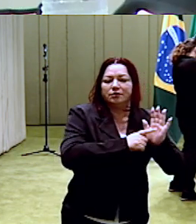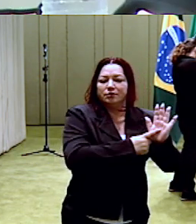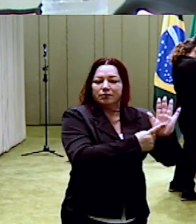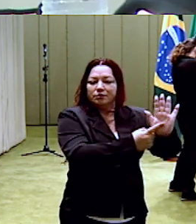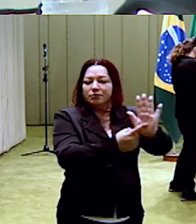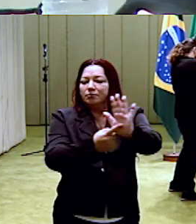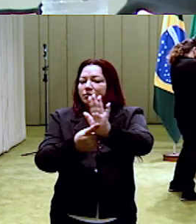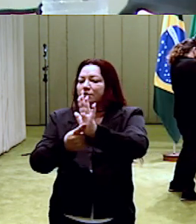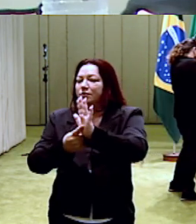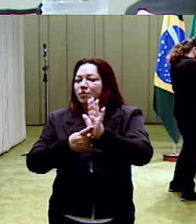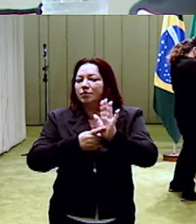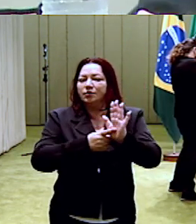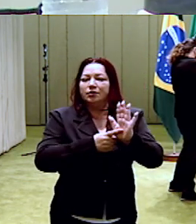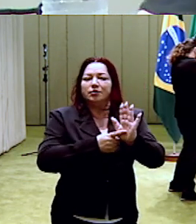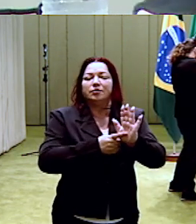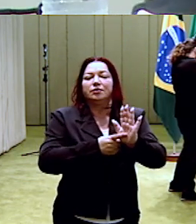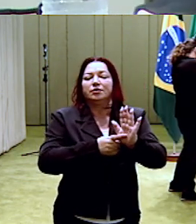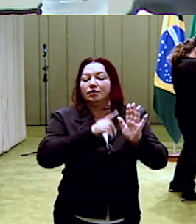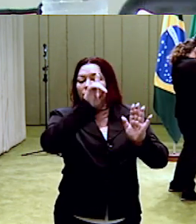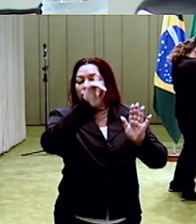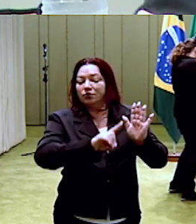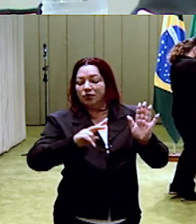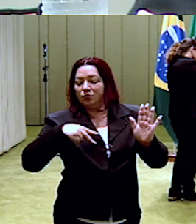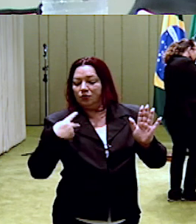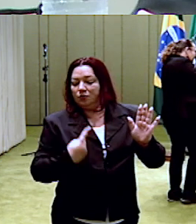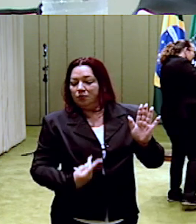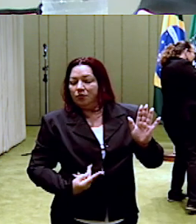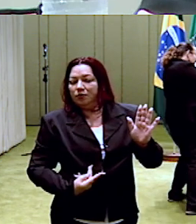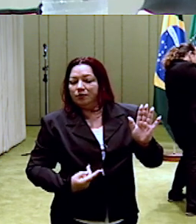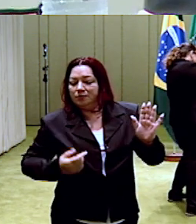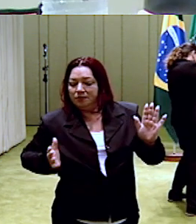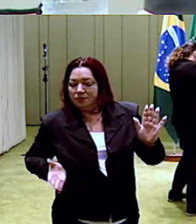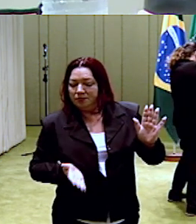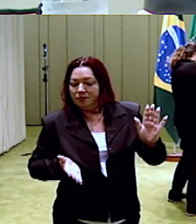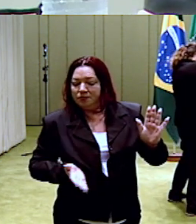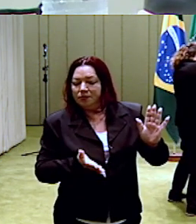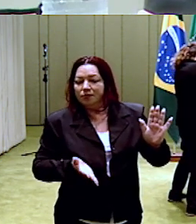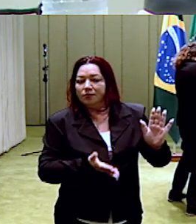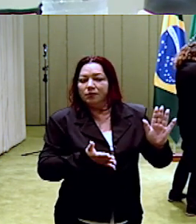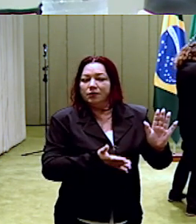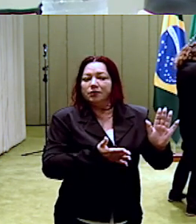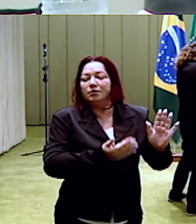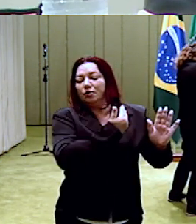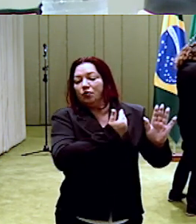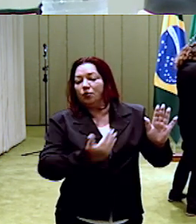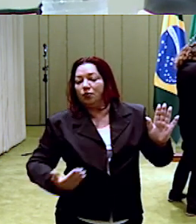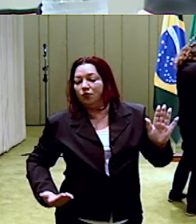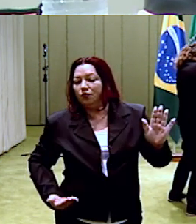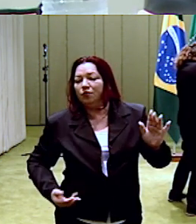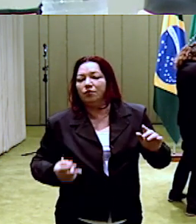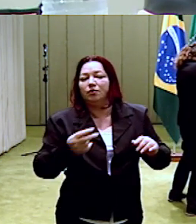com relação aos indicadores de direitos humanos, impulsionando a publicação de indicadores de governança